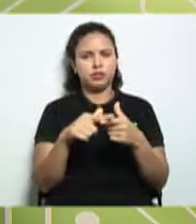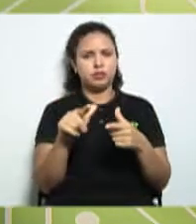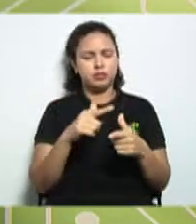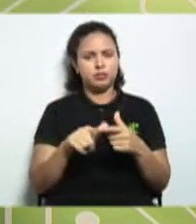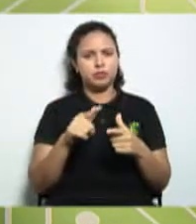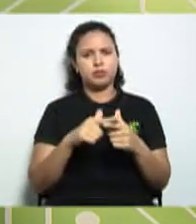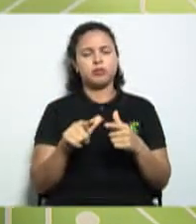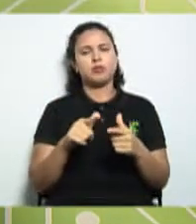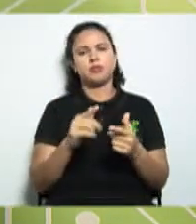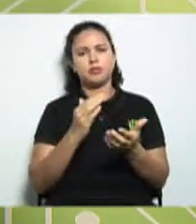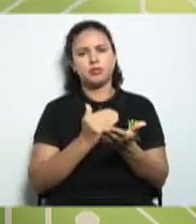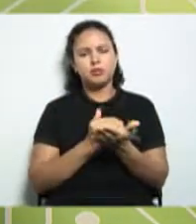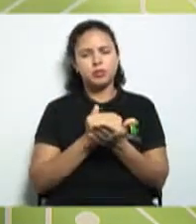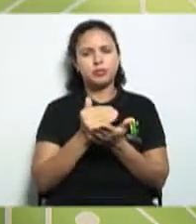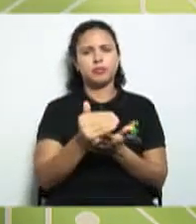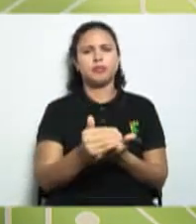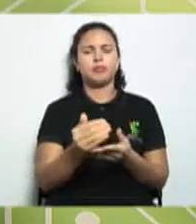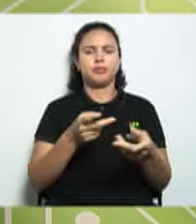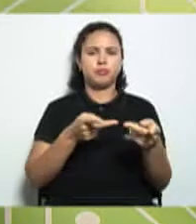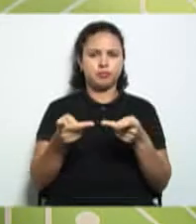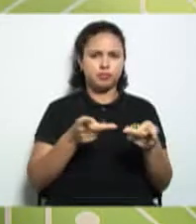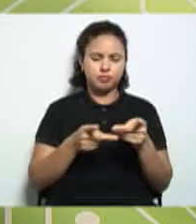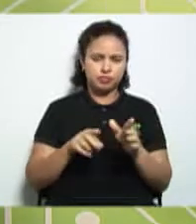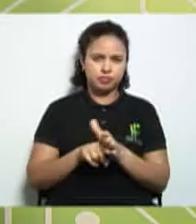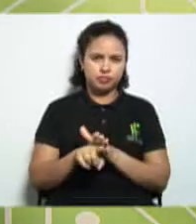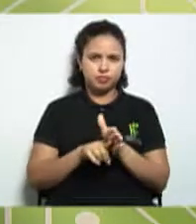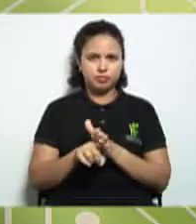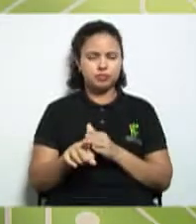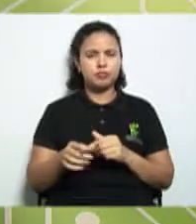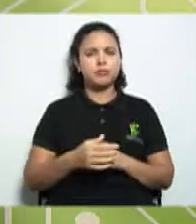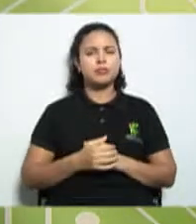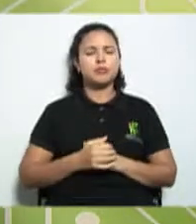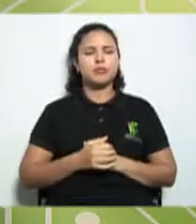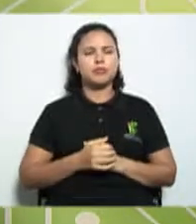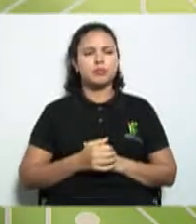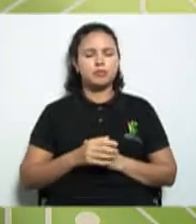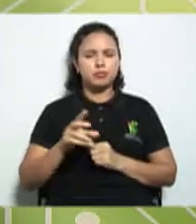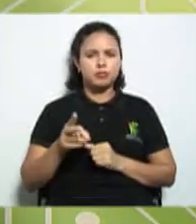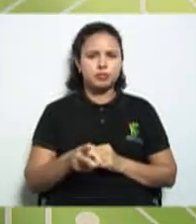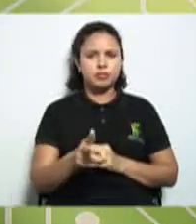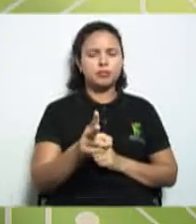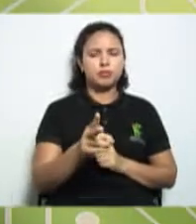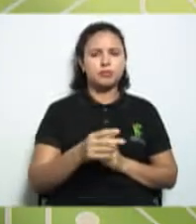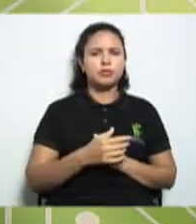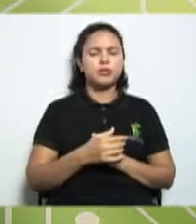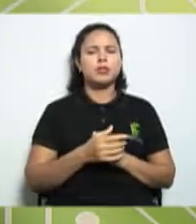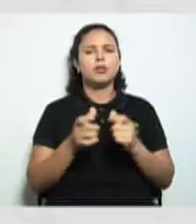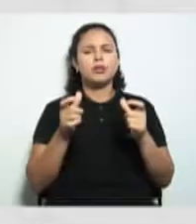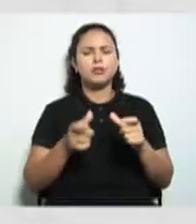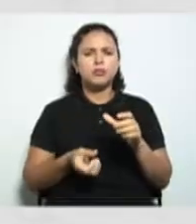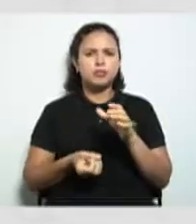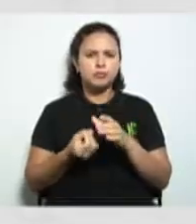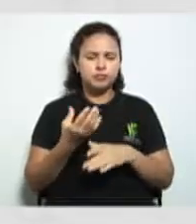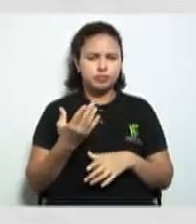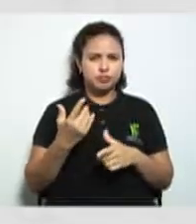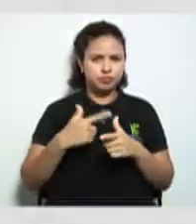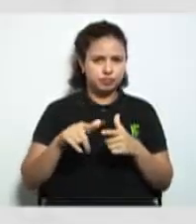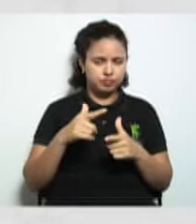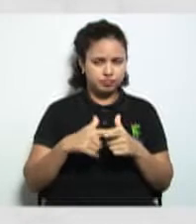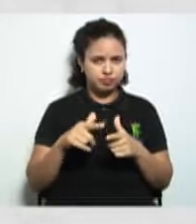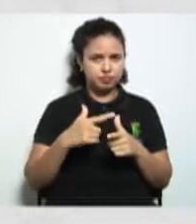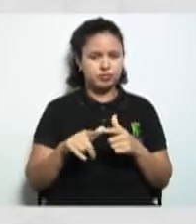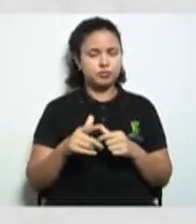eu possa iniciar o meu projeto de pesquisa. Continuando aí. E de onde surge o meu problema, professora